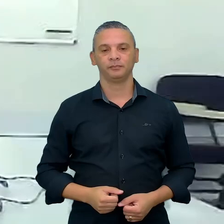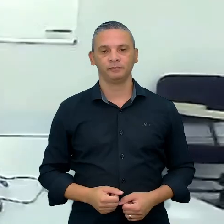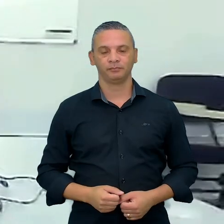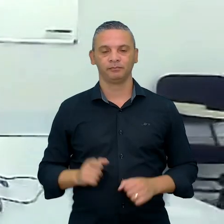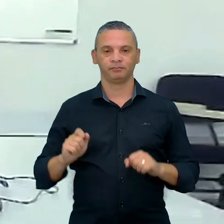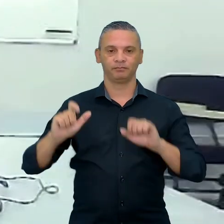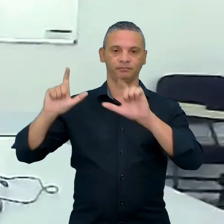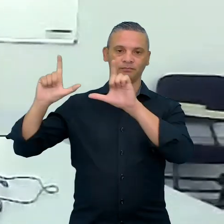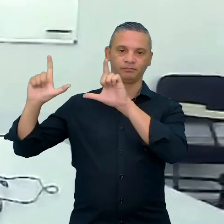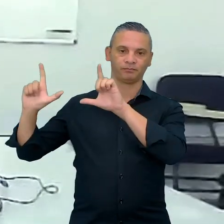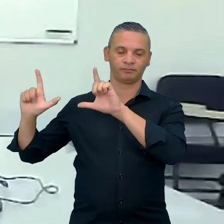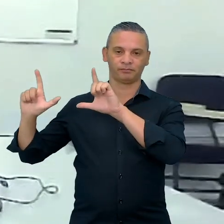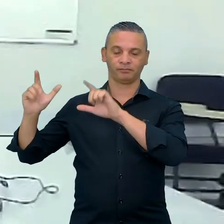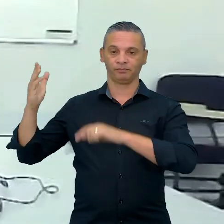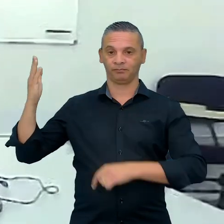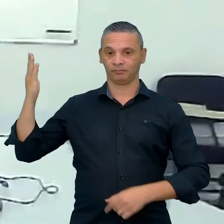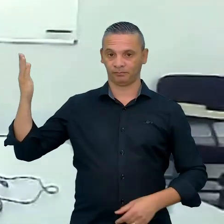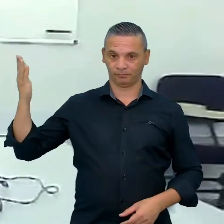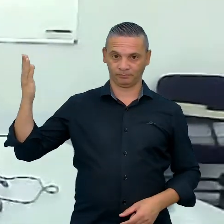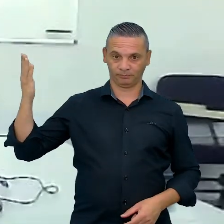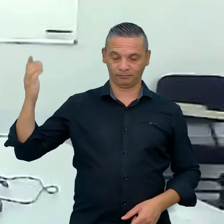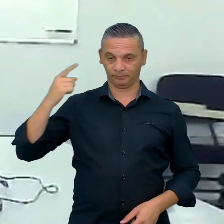vou compartilhar com vocês